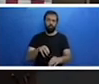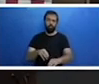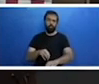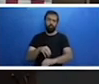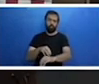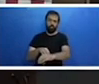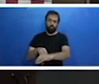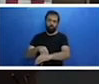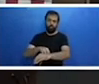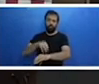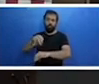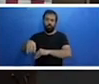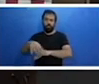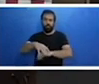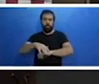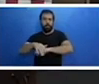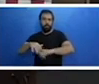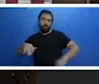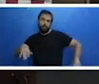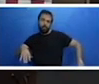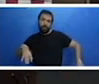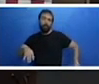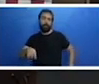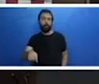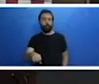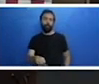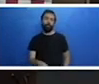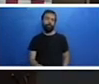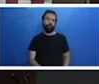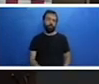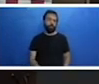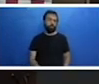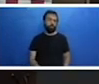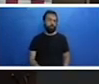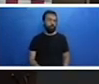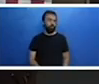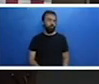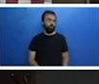obrigado a capturar. Então, se captura, ok?